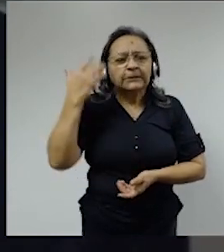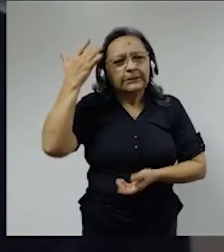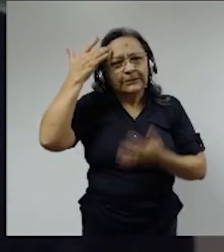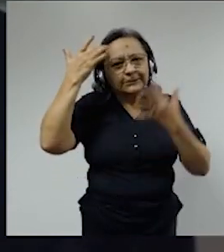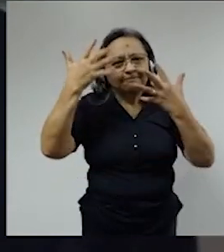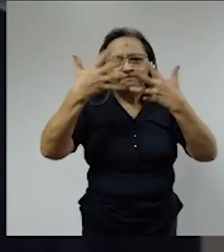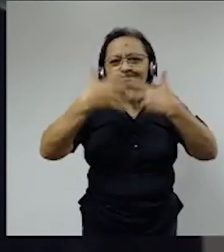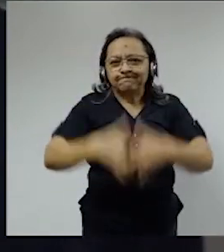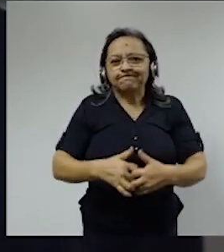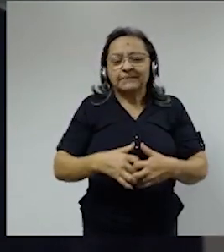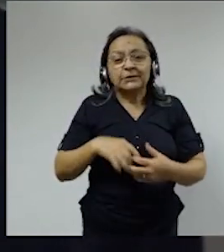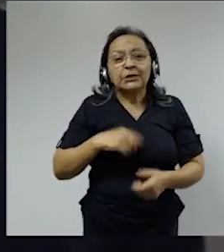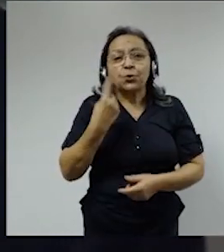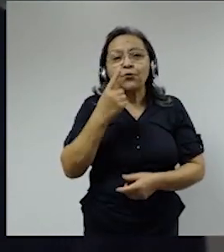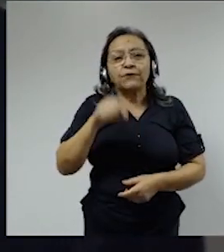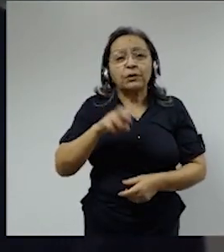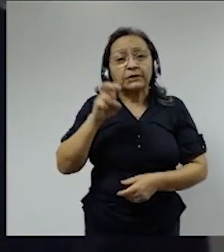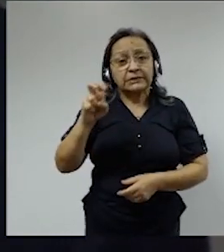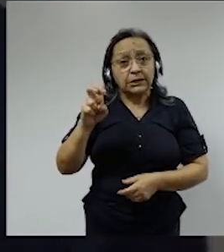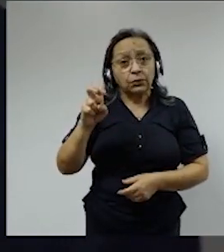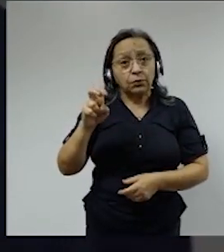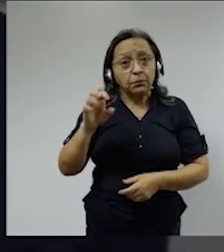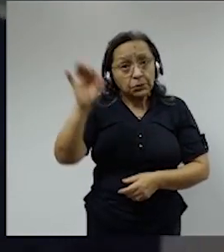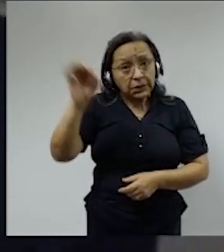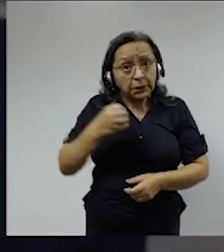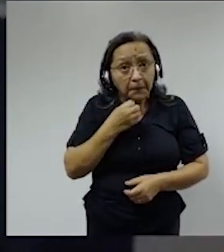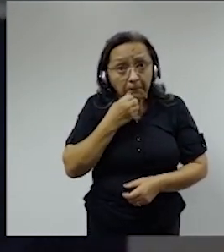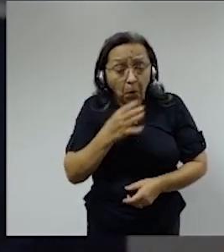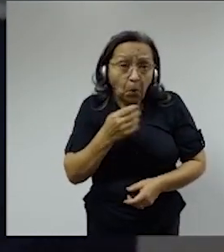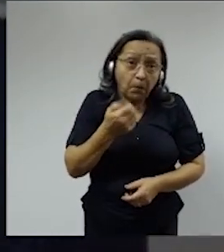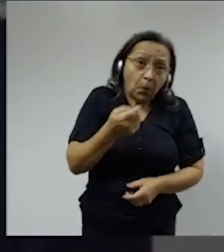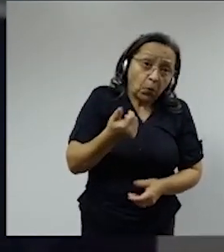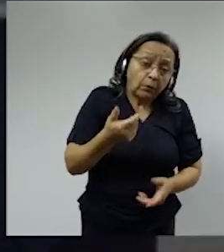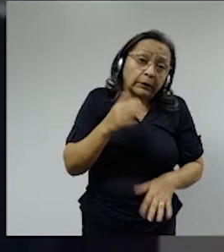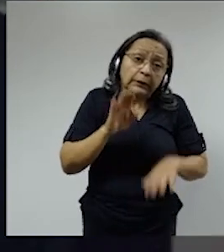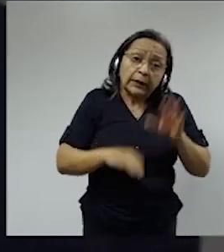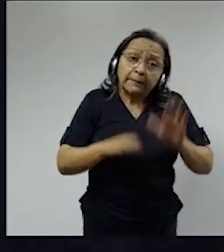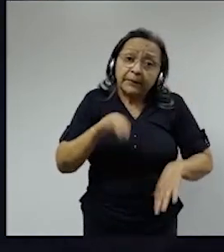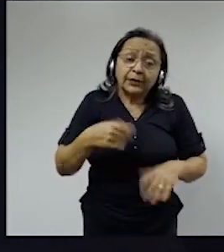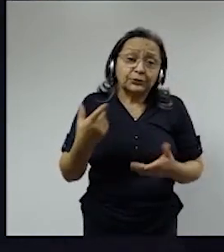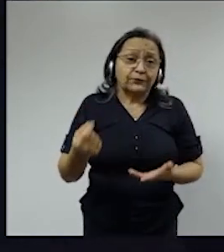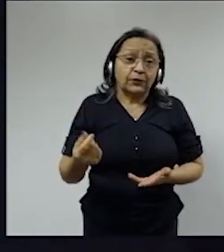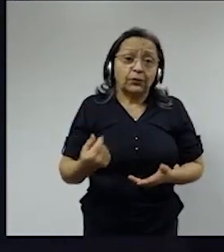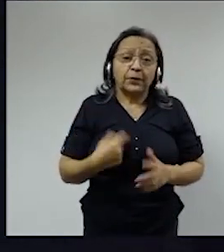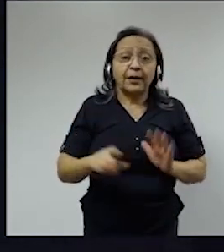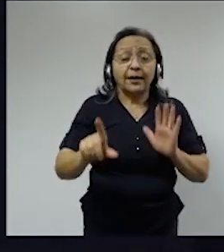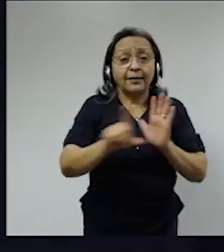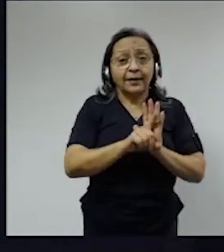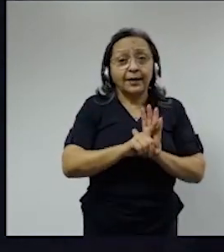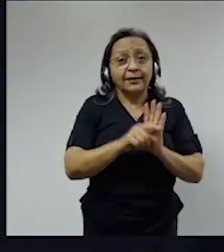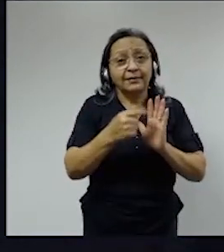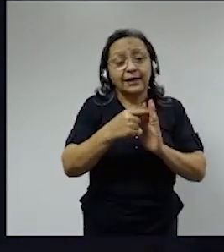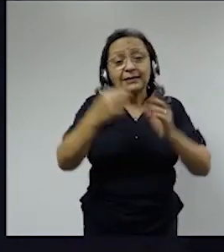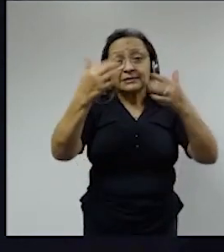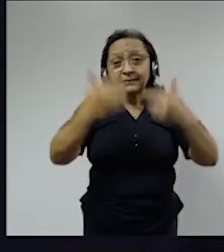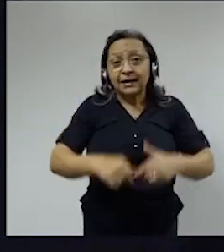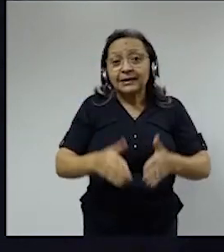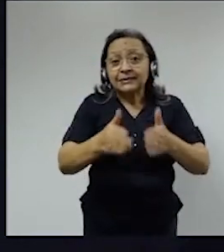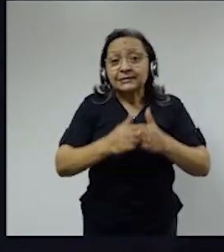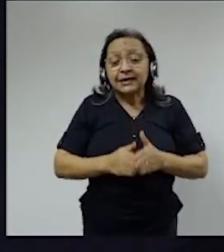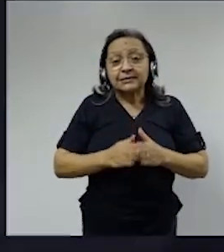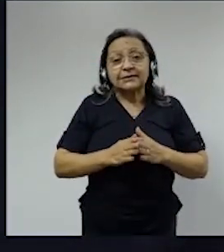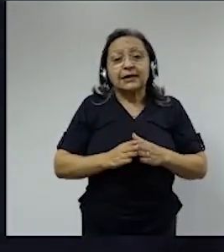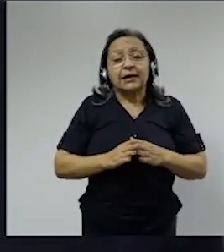depender do caso concreto. A lei já tem um sistema muito eficiente, onde quem decreta licença compulsória